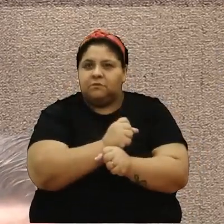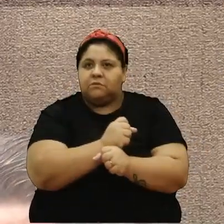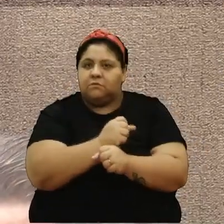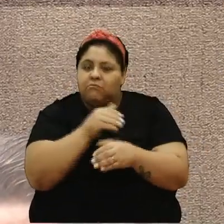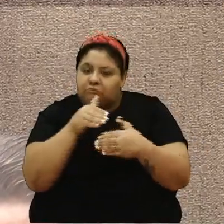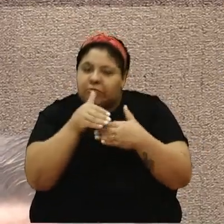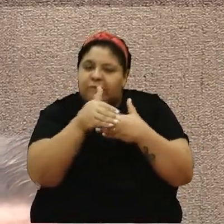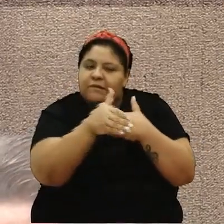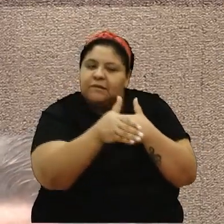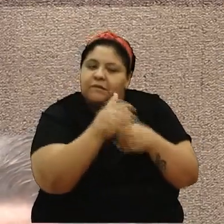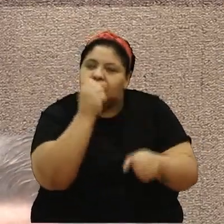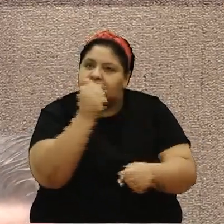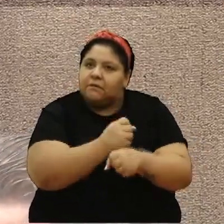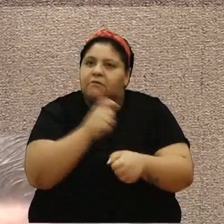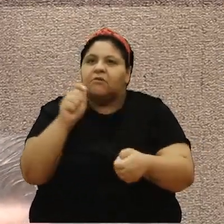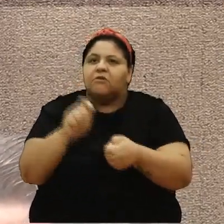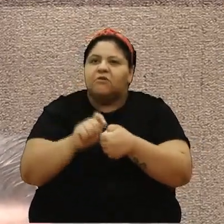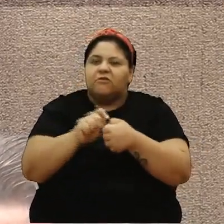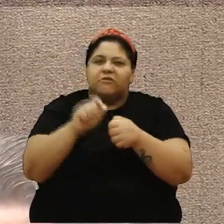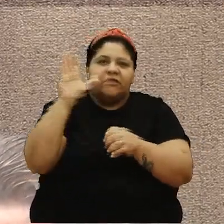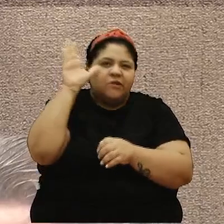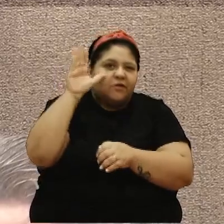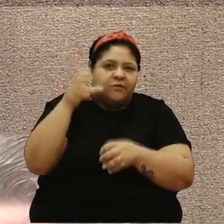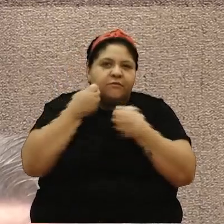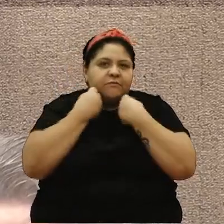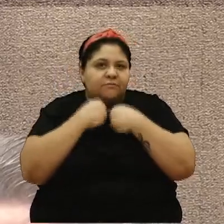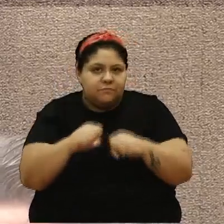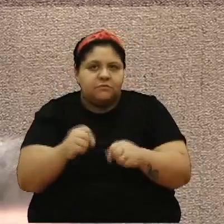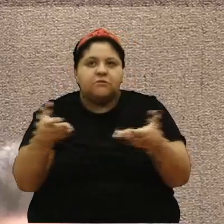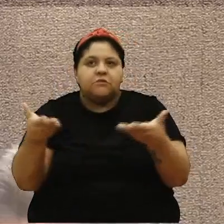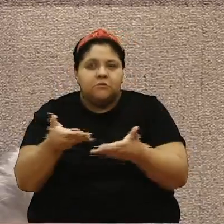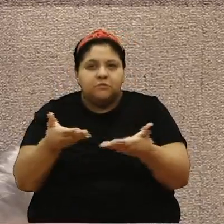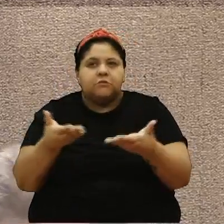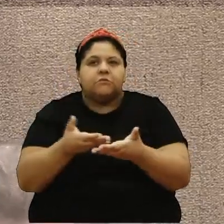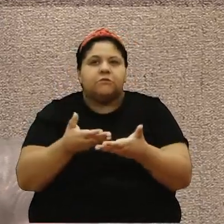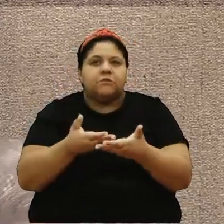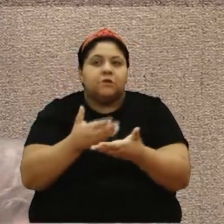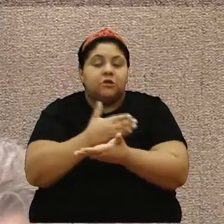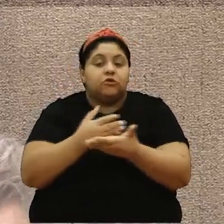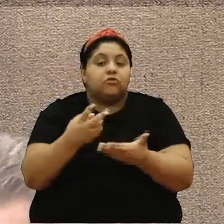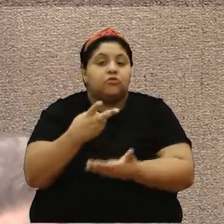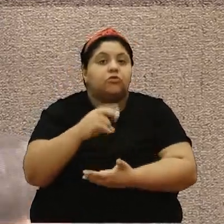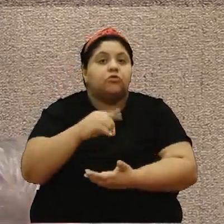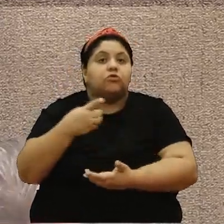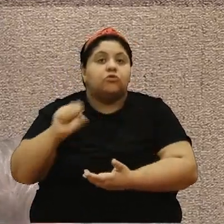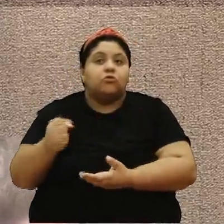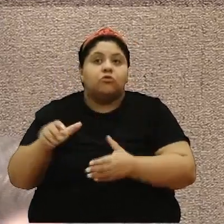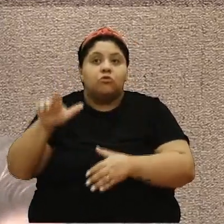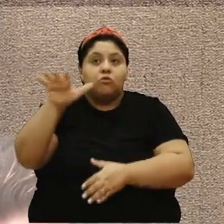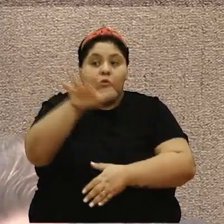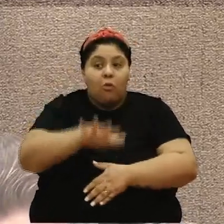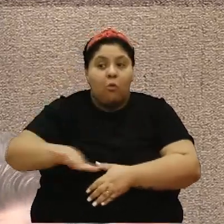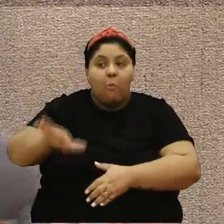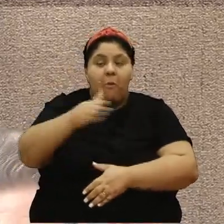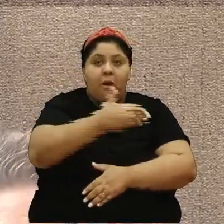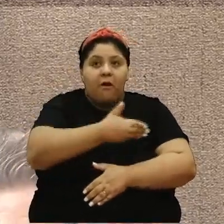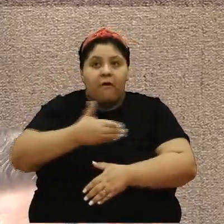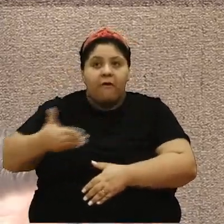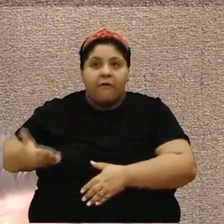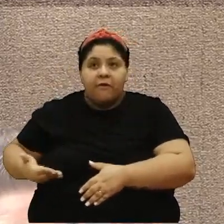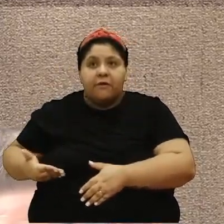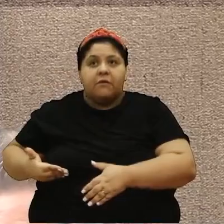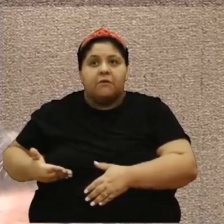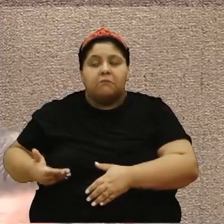um pouquinho. Nós fizemos uma consulta na secretaria, ela já está prevista desde 2018 como área pública com destinação de uma